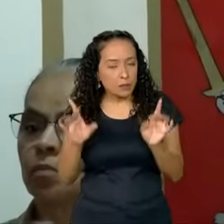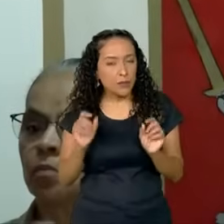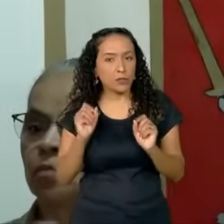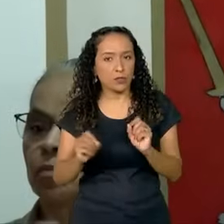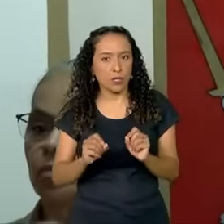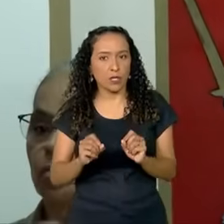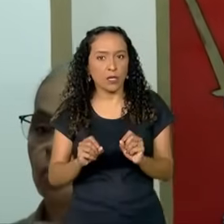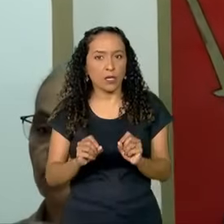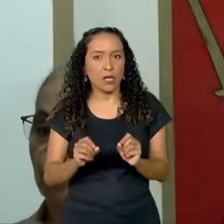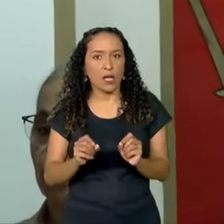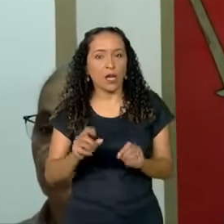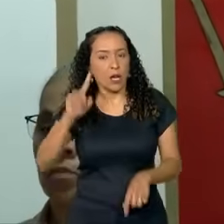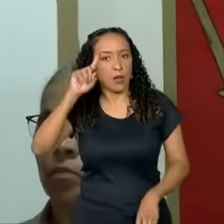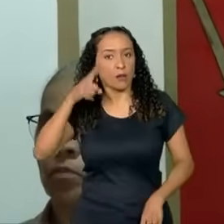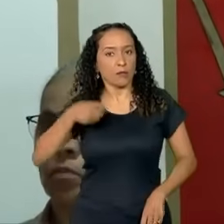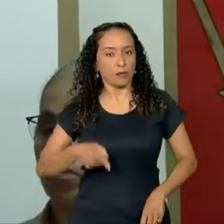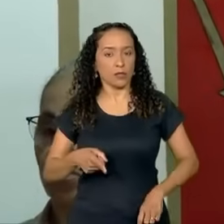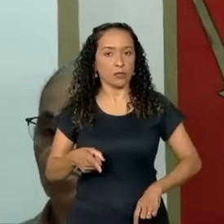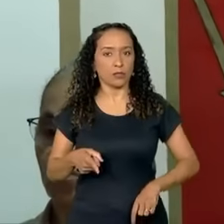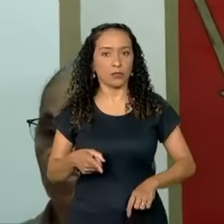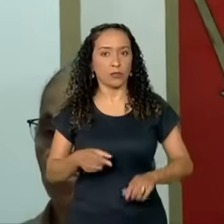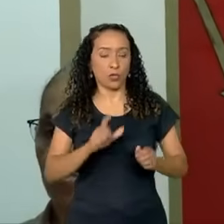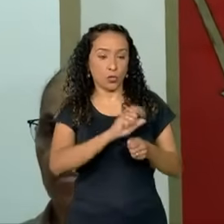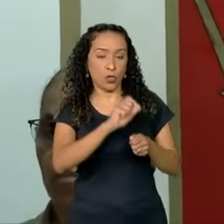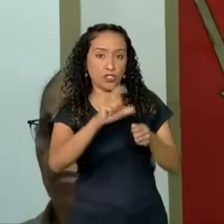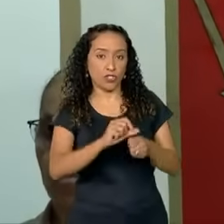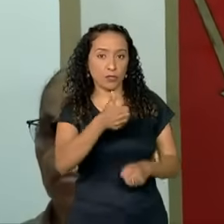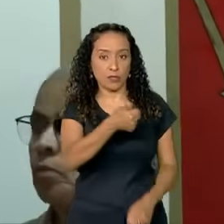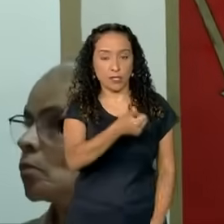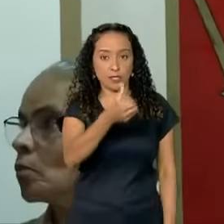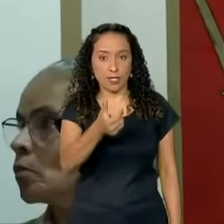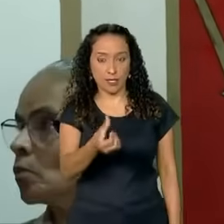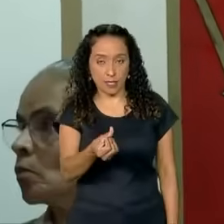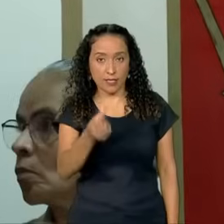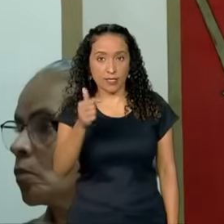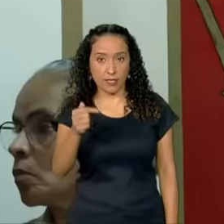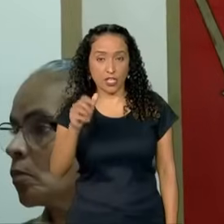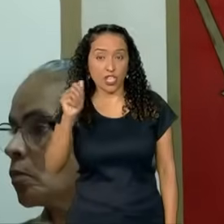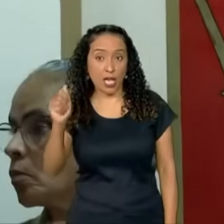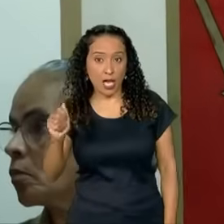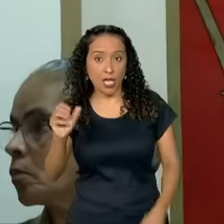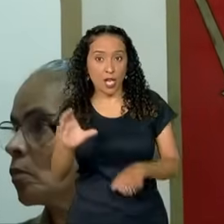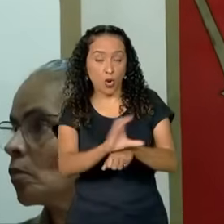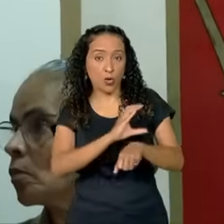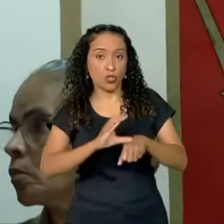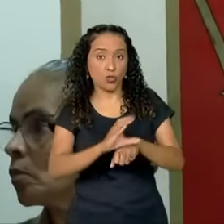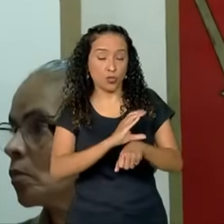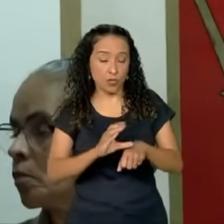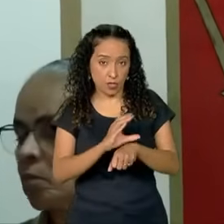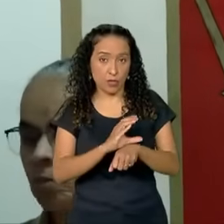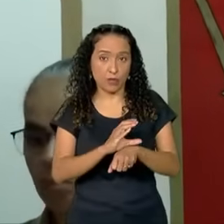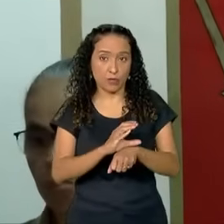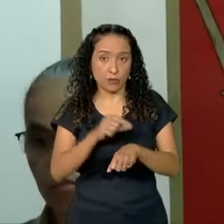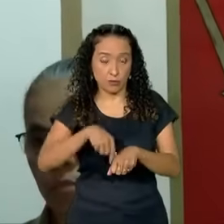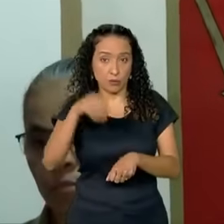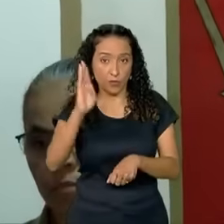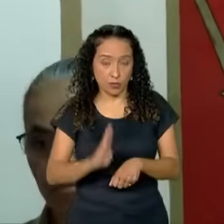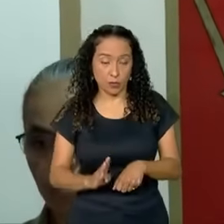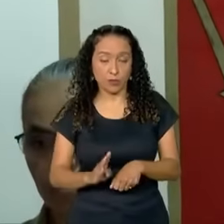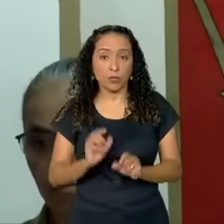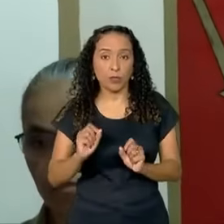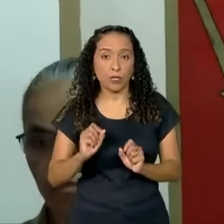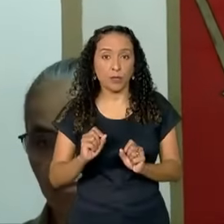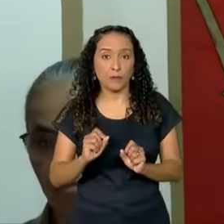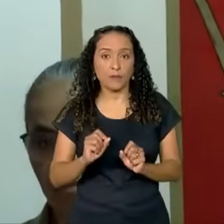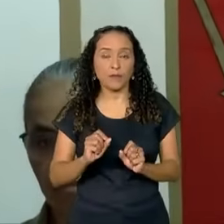especialmente ao comando do artigo 167-A da Constituição da República Federativa do Brasil,